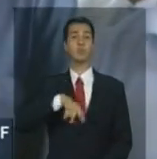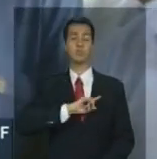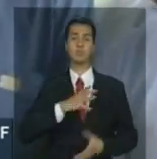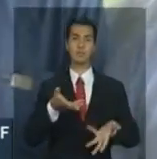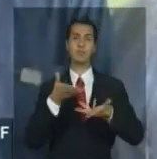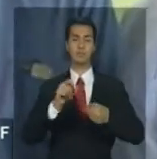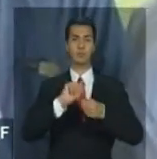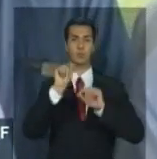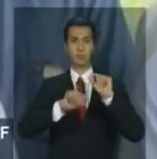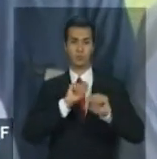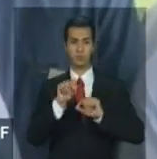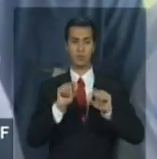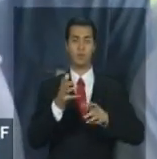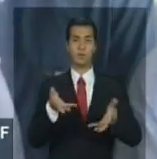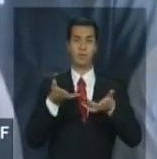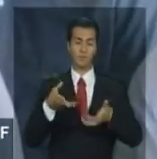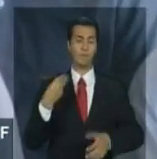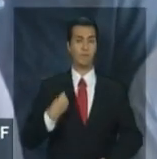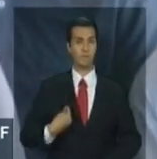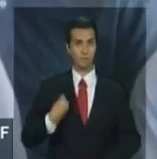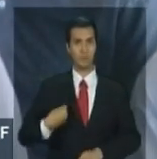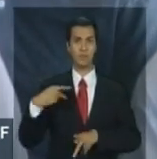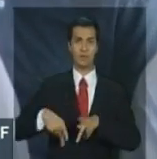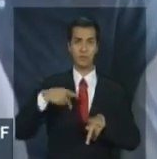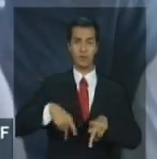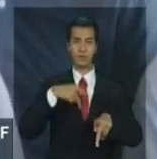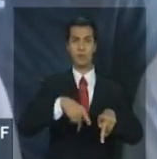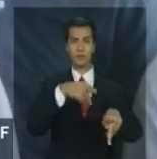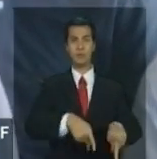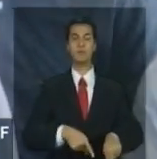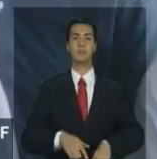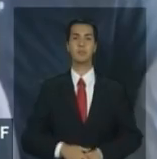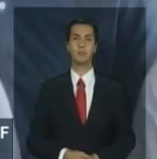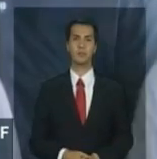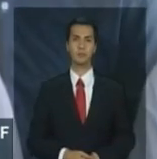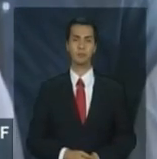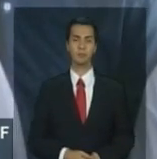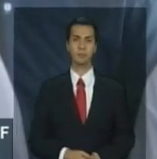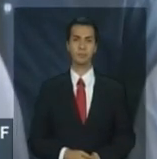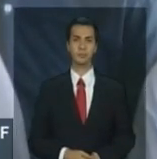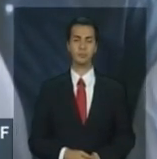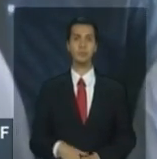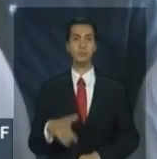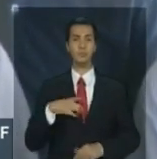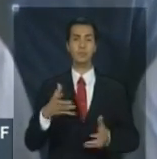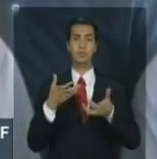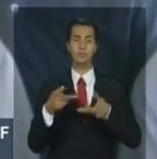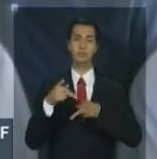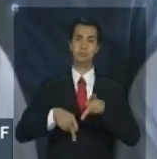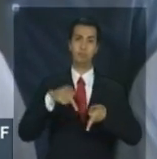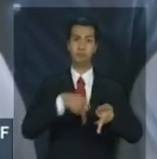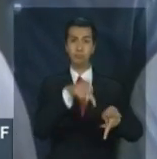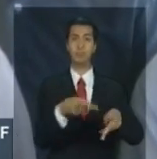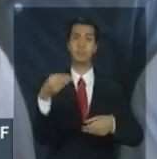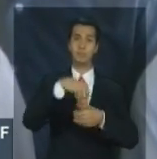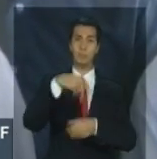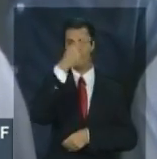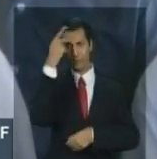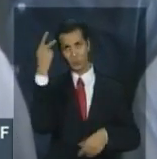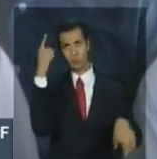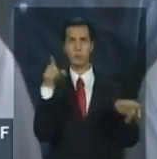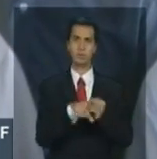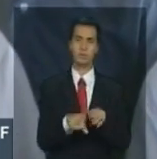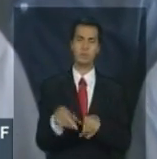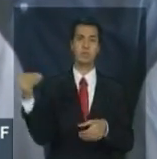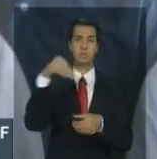ela funcionando, ou seja, com locomotivas e trens transportando cargas e